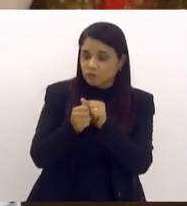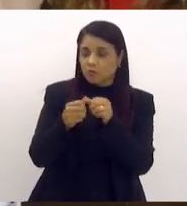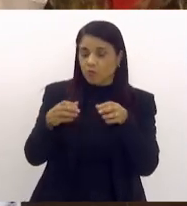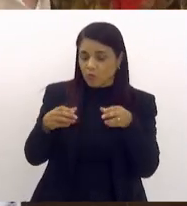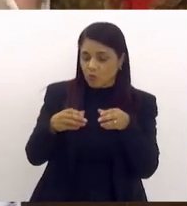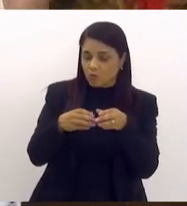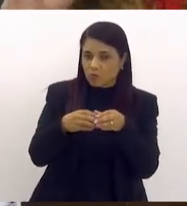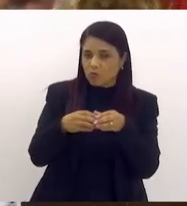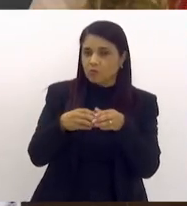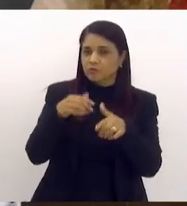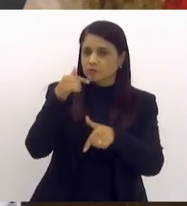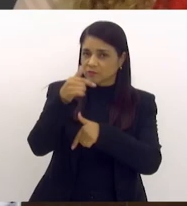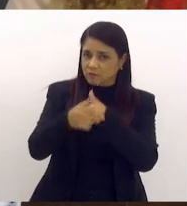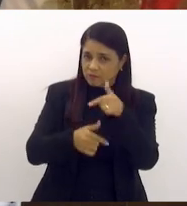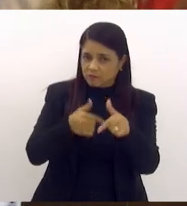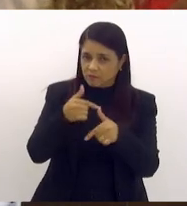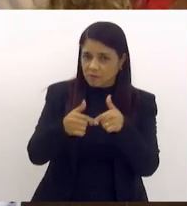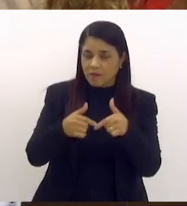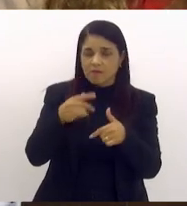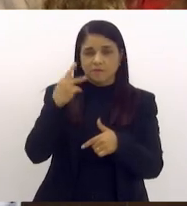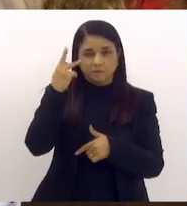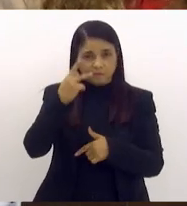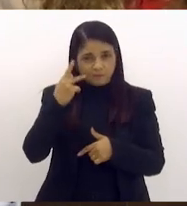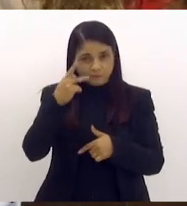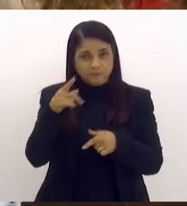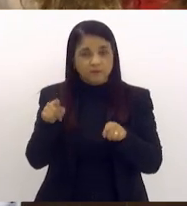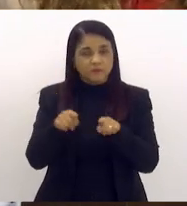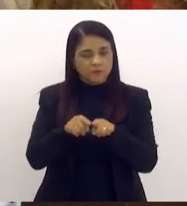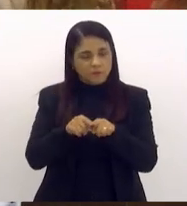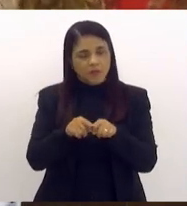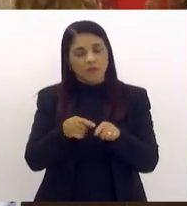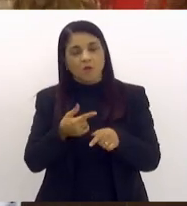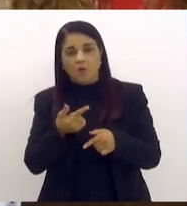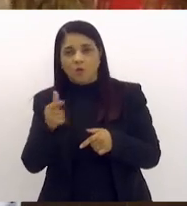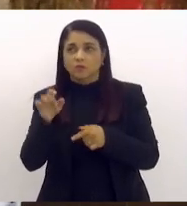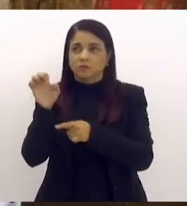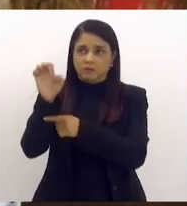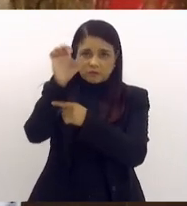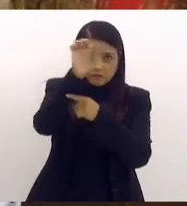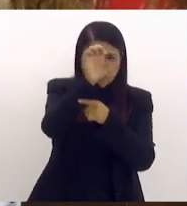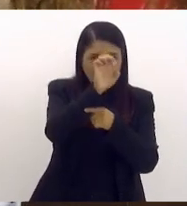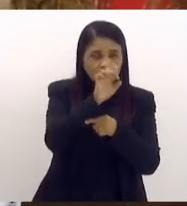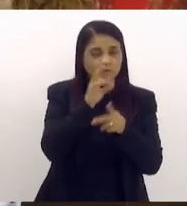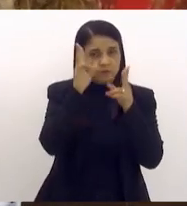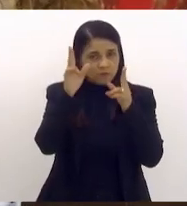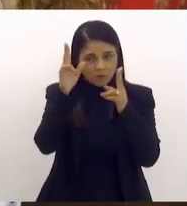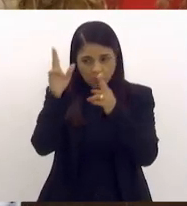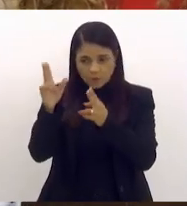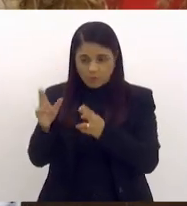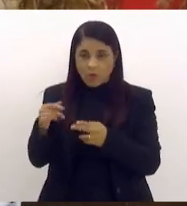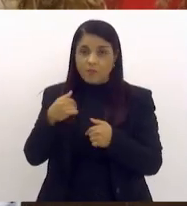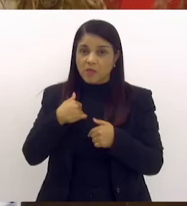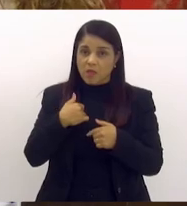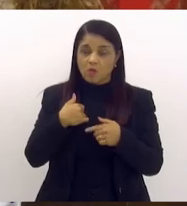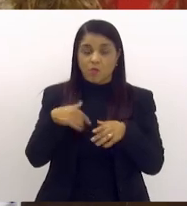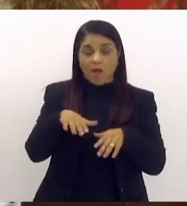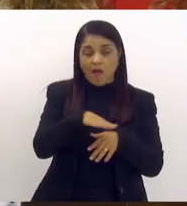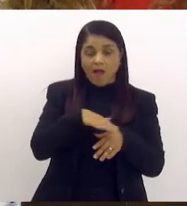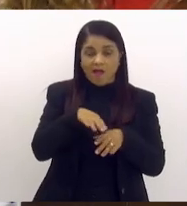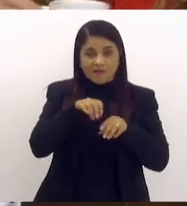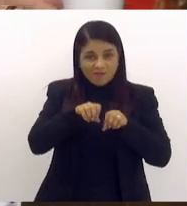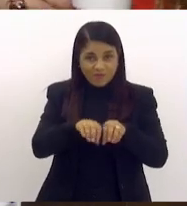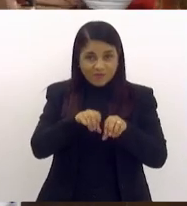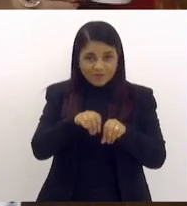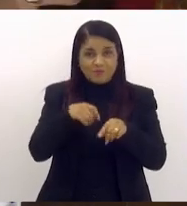parlamentar incentivando em outros estados que se façam frente parlamentares similares E como eu sou da educação eu não posso deixar de